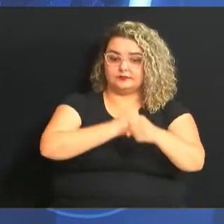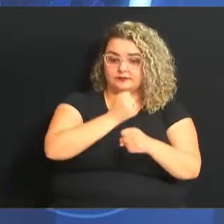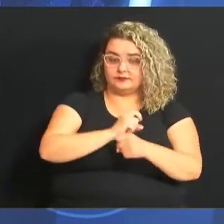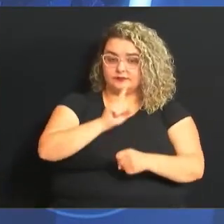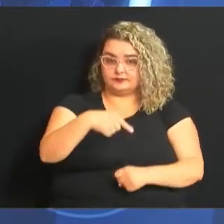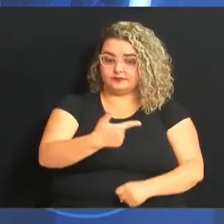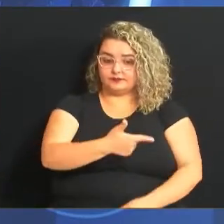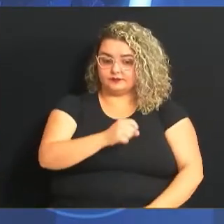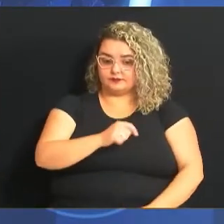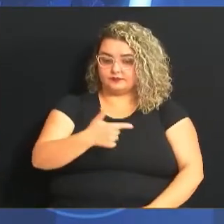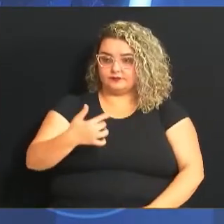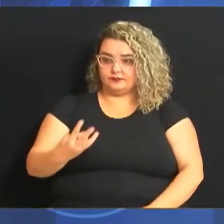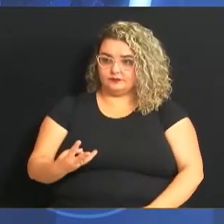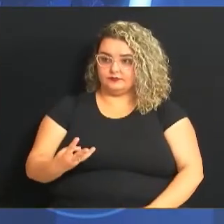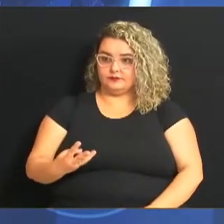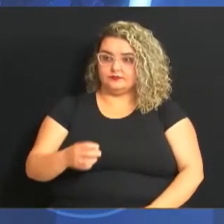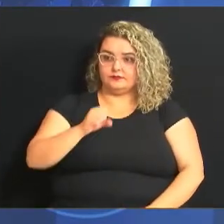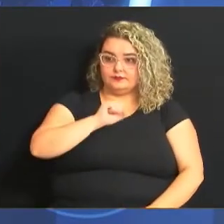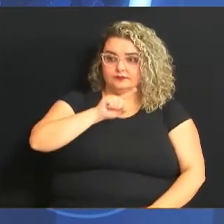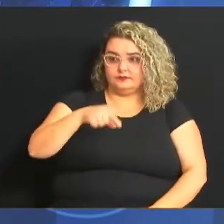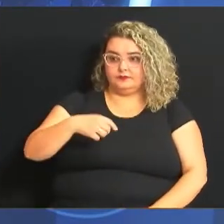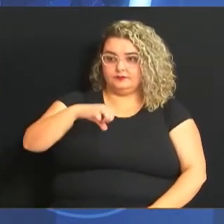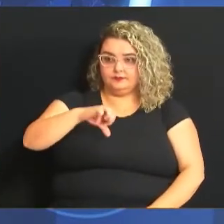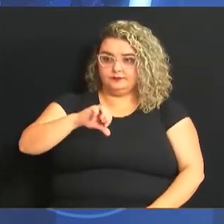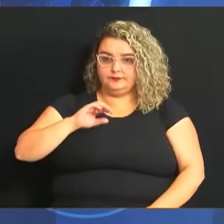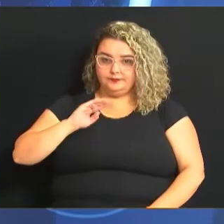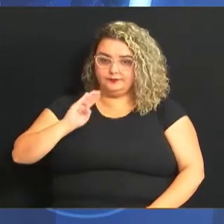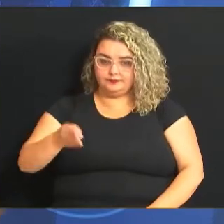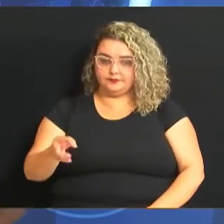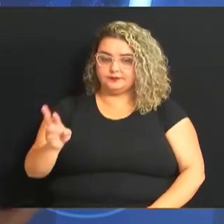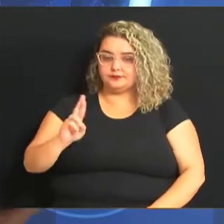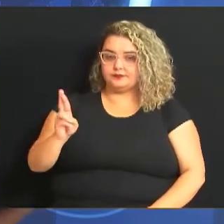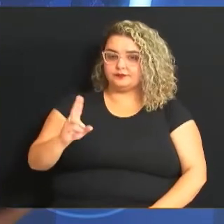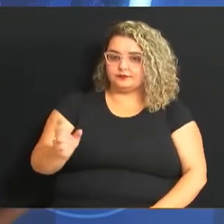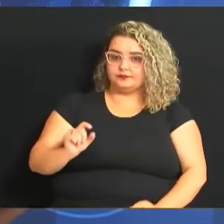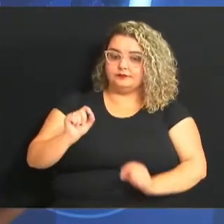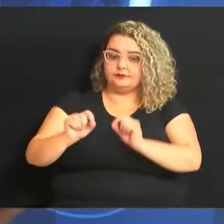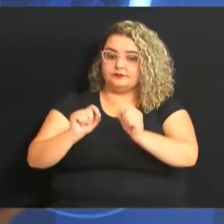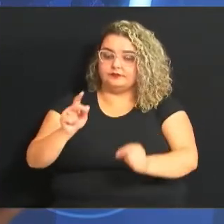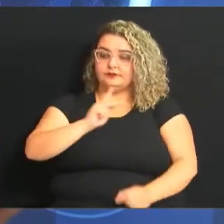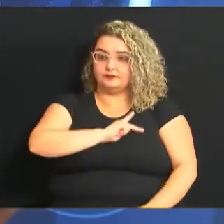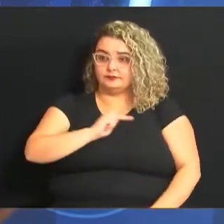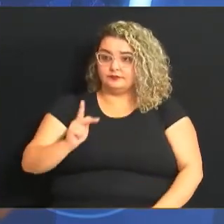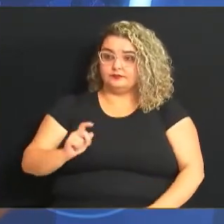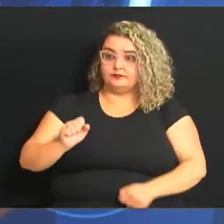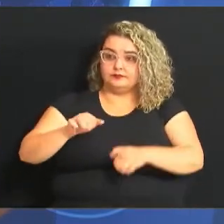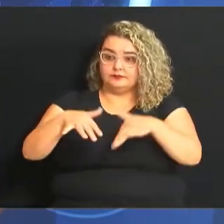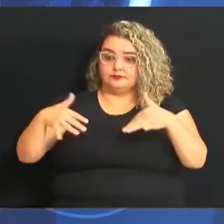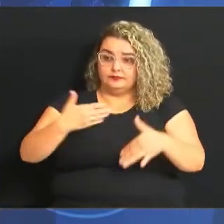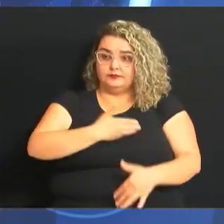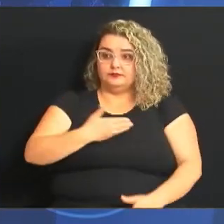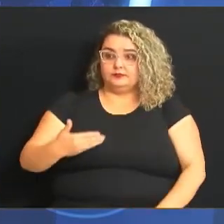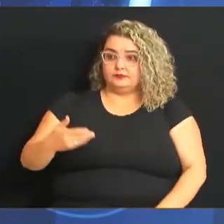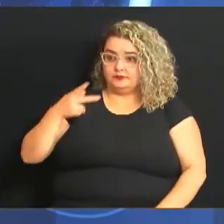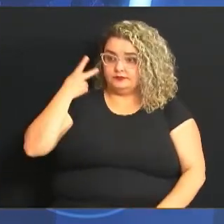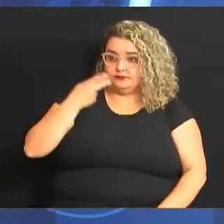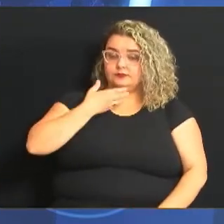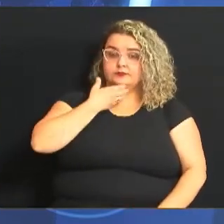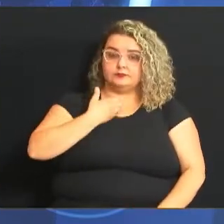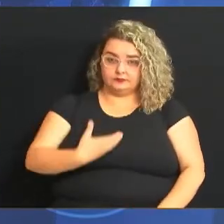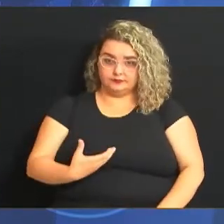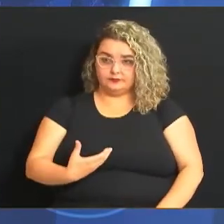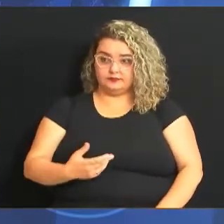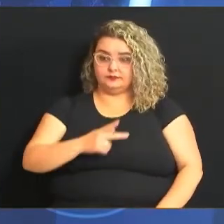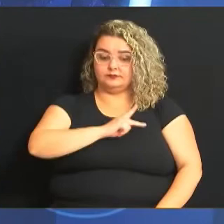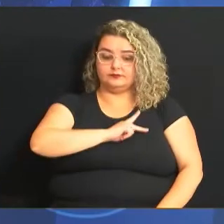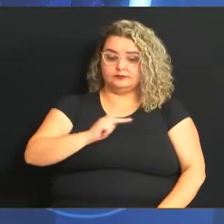1994, está na Igreja Assembleia de Deus do Parque Itália, em que ocupa o cargo de pastor auxiliar. Nunca parei de